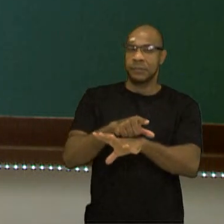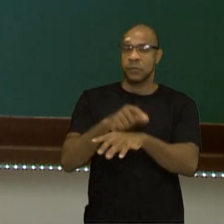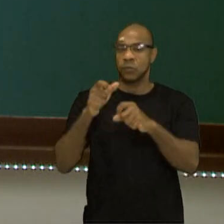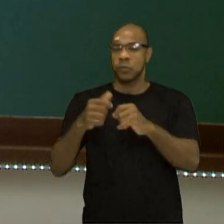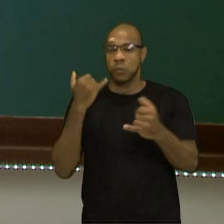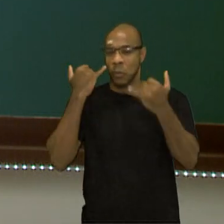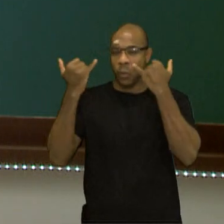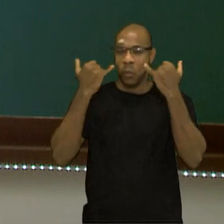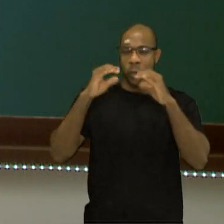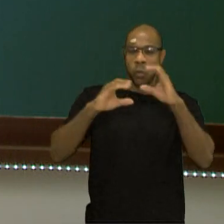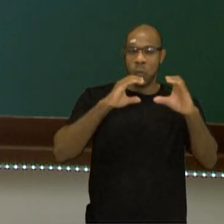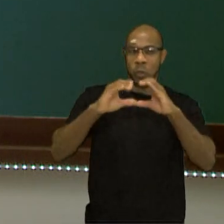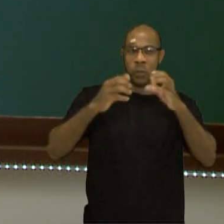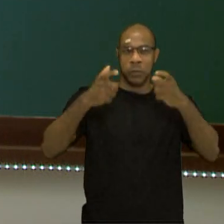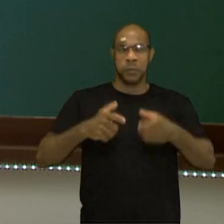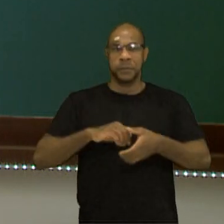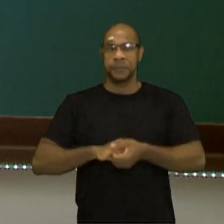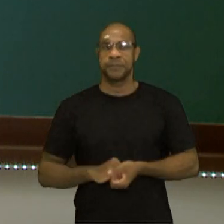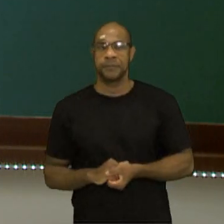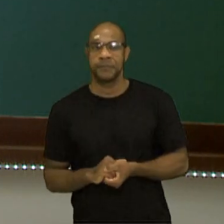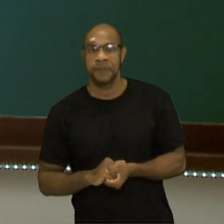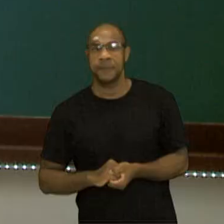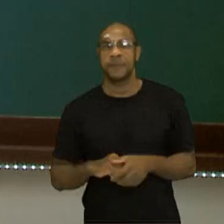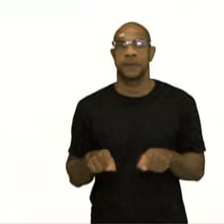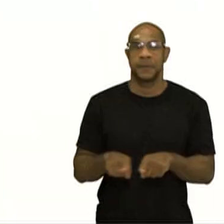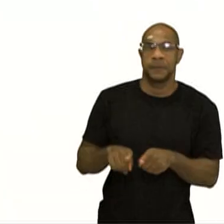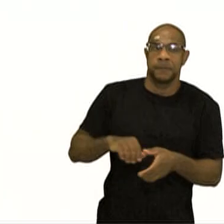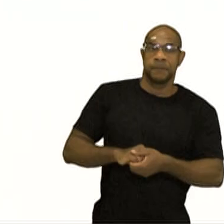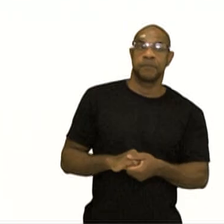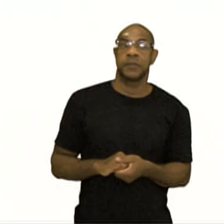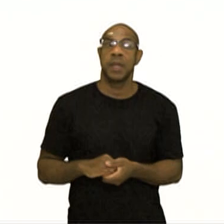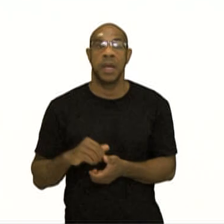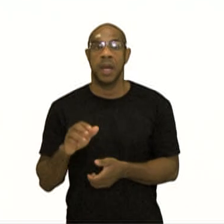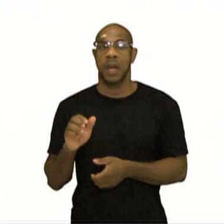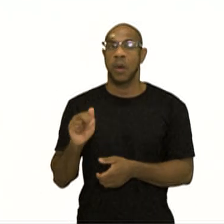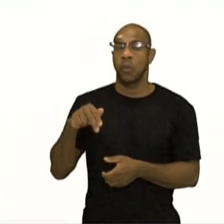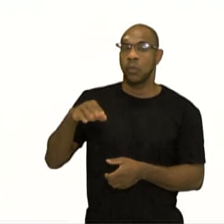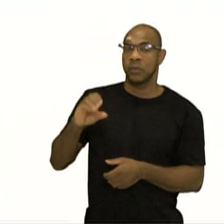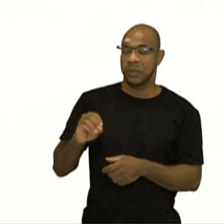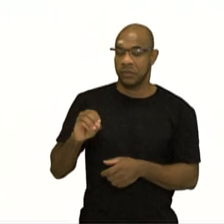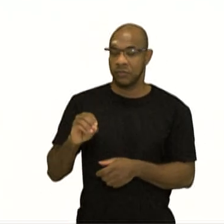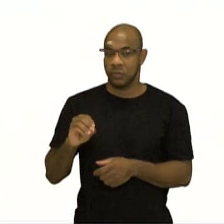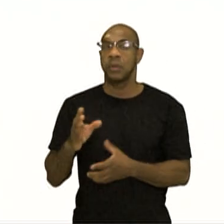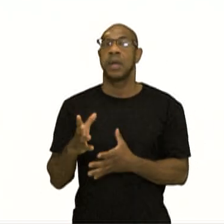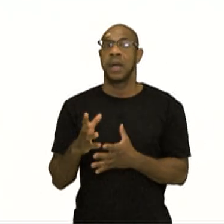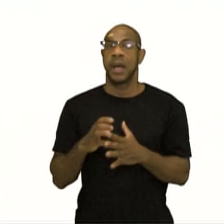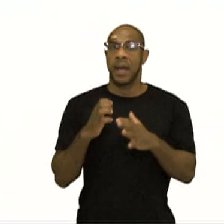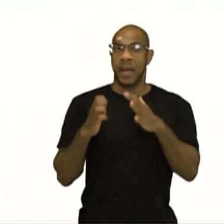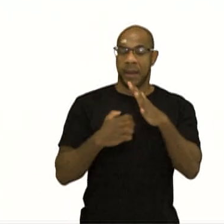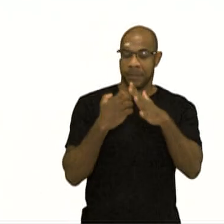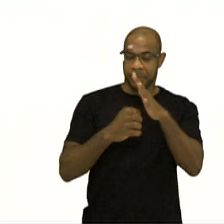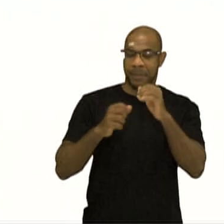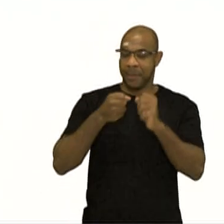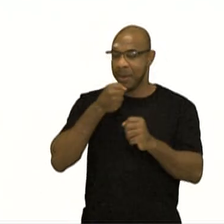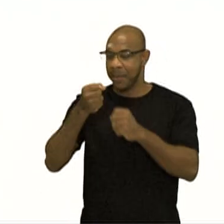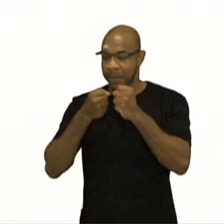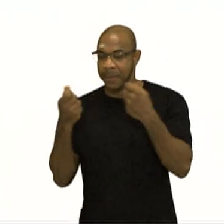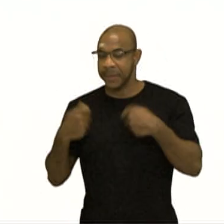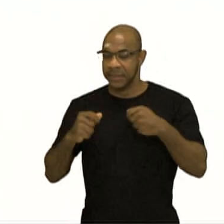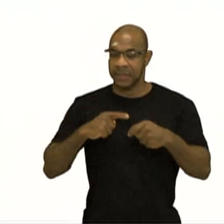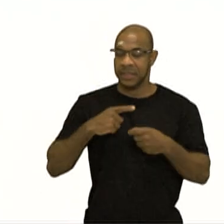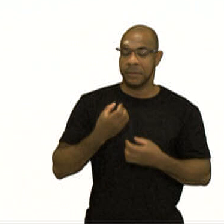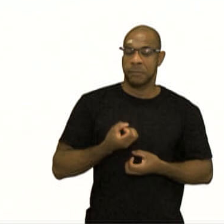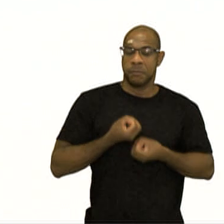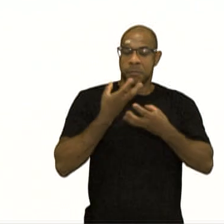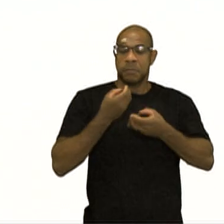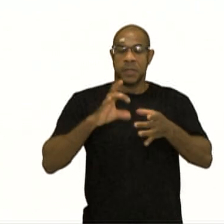comunicação. De acordo com a Unesco, a imprensa no Brasil precisa ter mais liberdade de